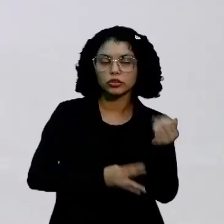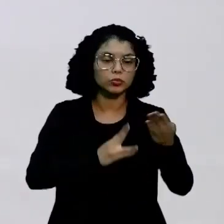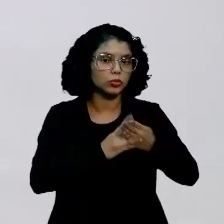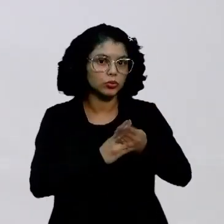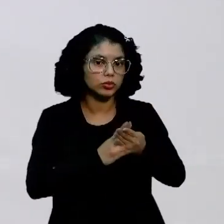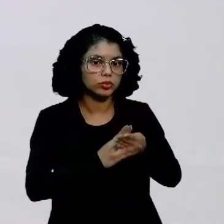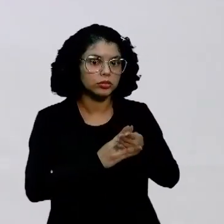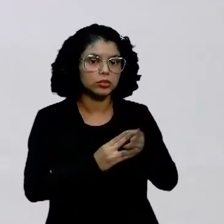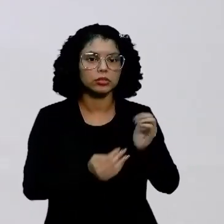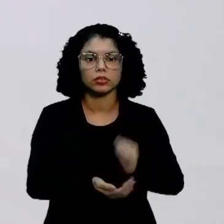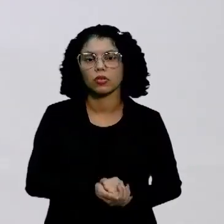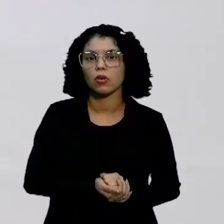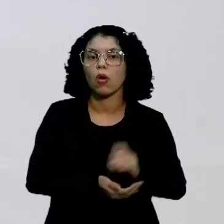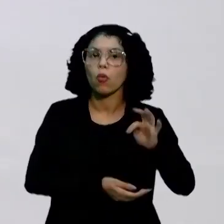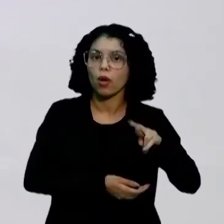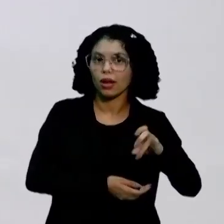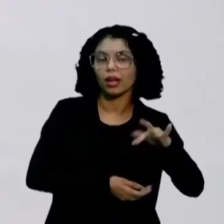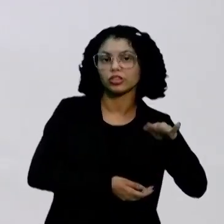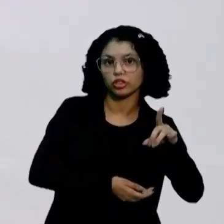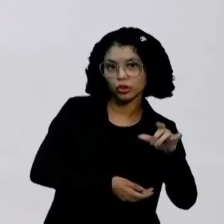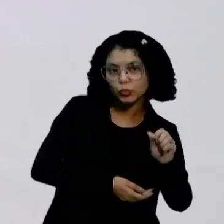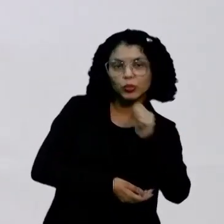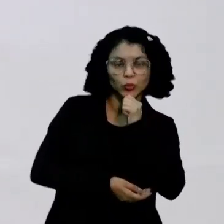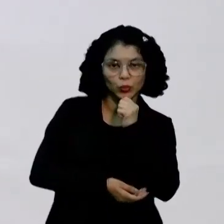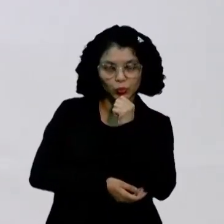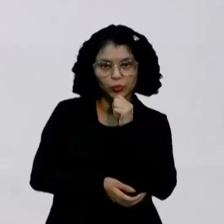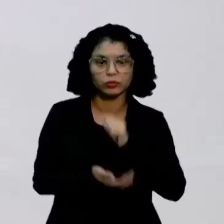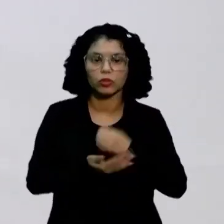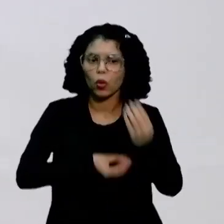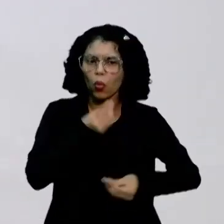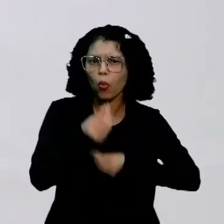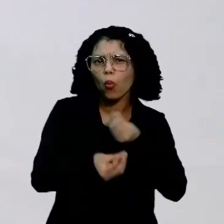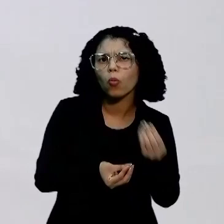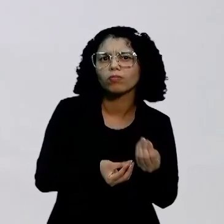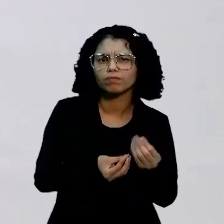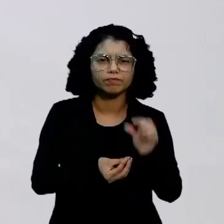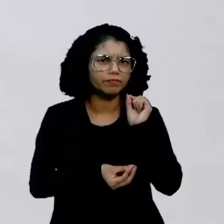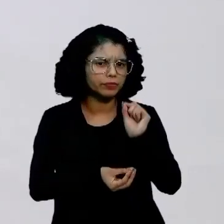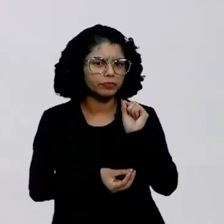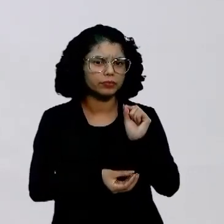barroco e em seguida o arcadismo. O arcadismo é como se fosse uma